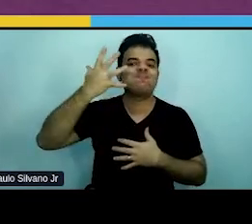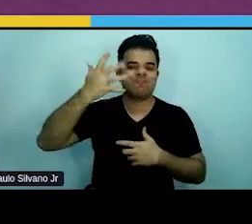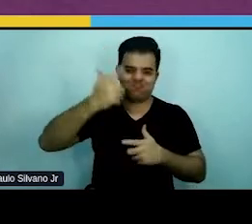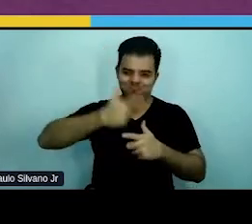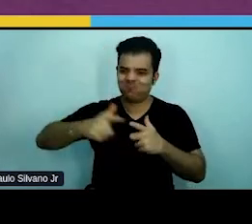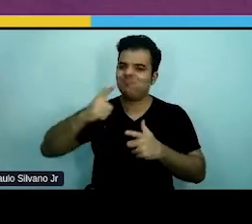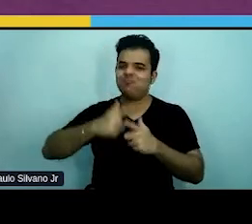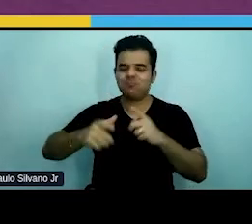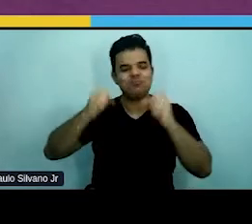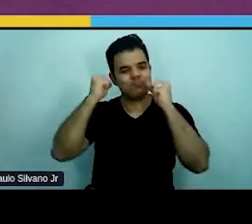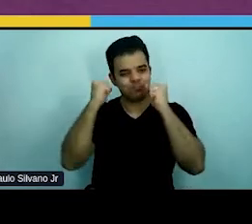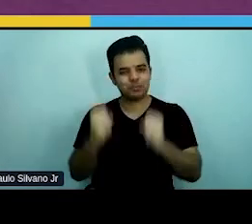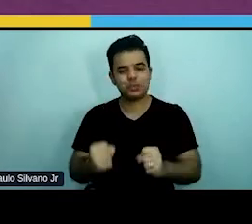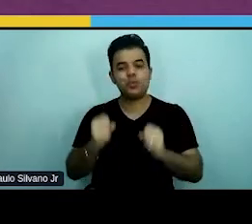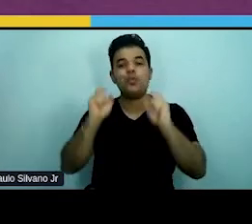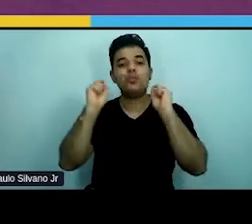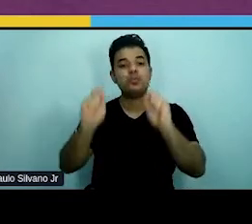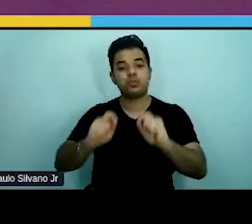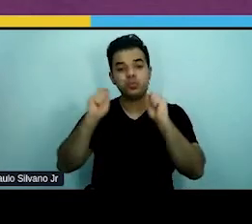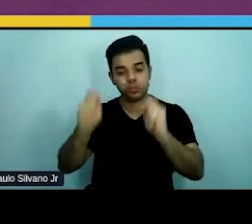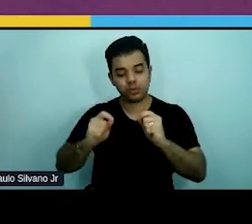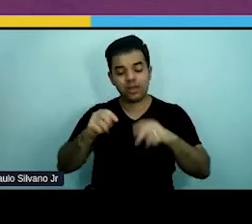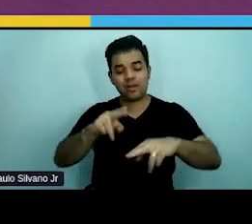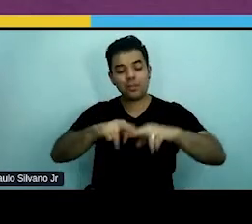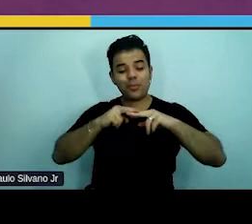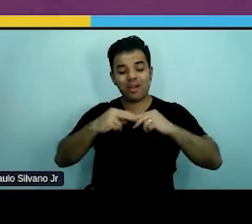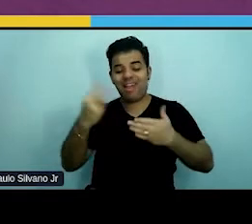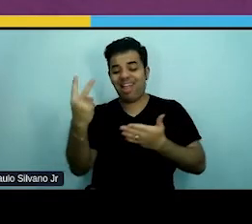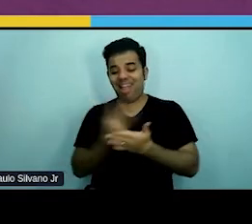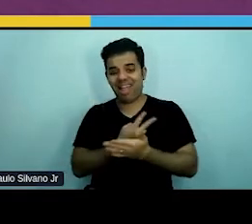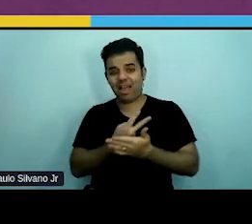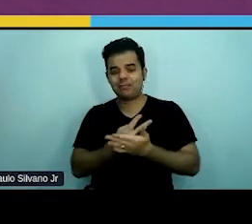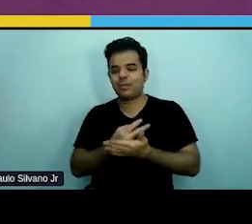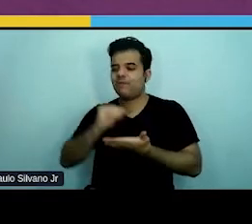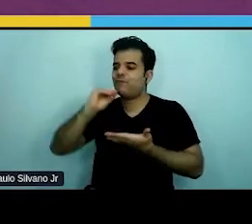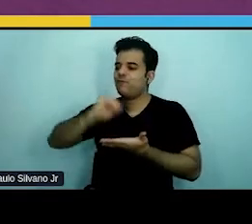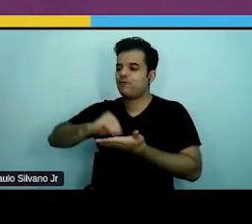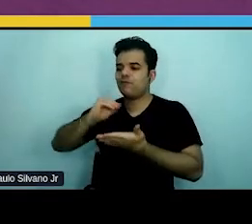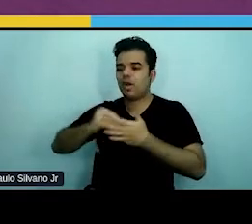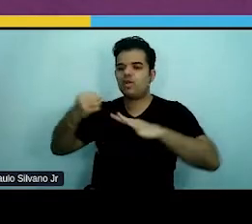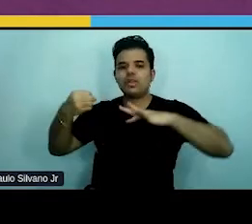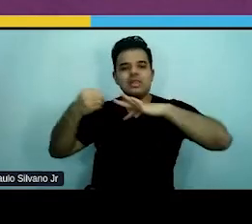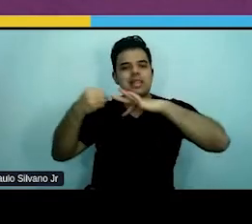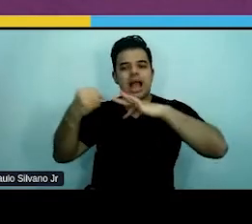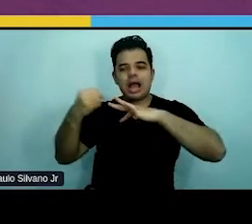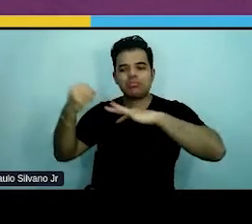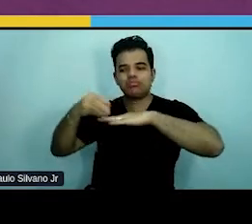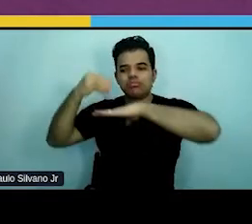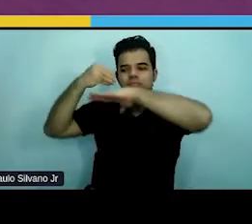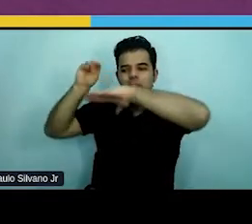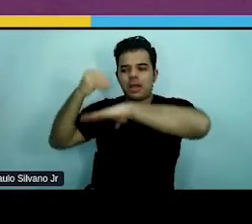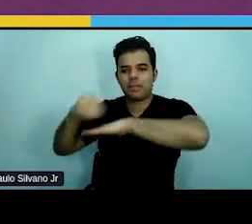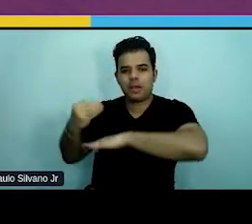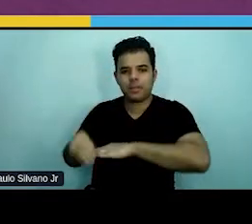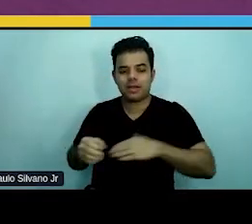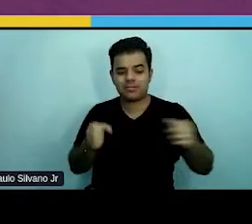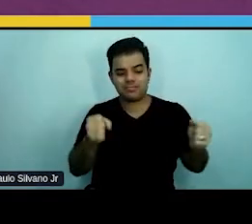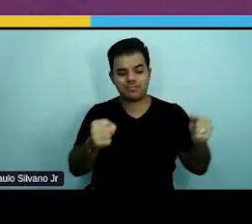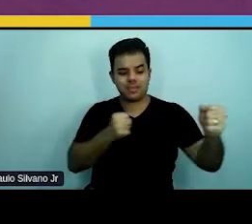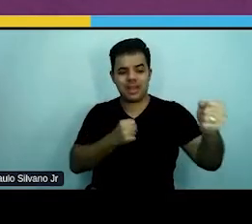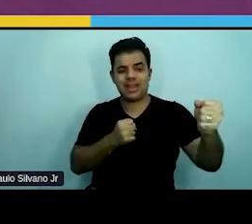pode levar a esse tipo de problema é a falta de exemplos desse tipo específico de maçãs, que são